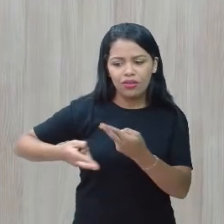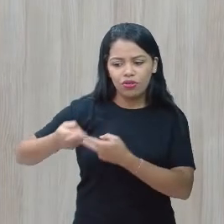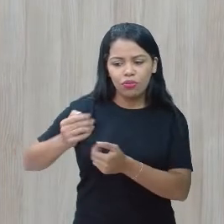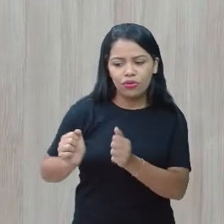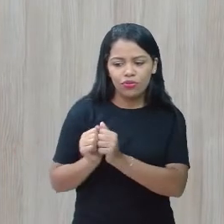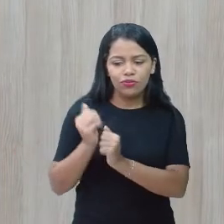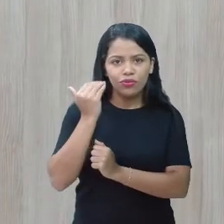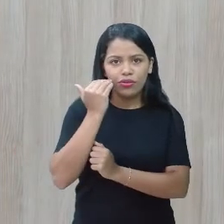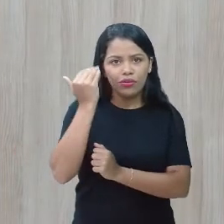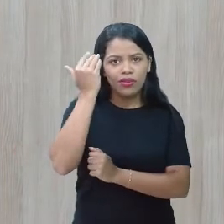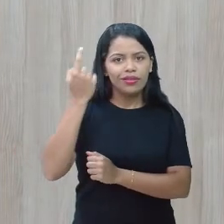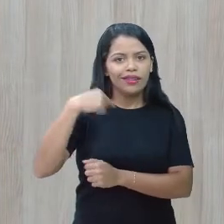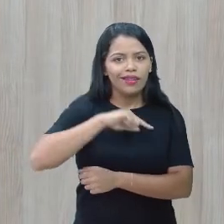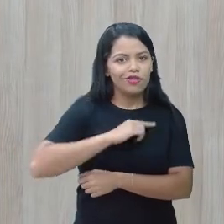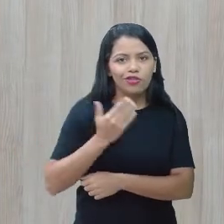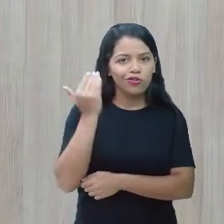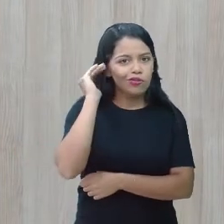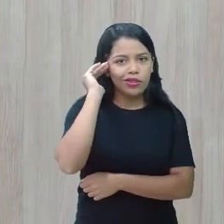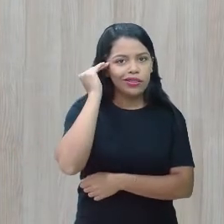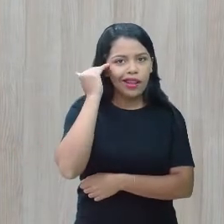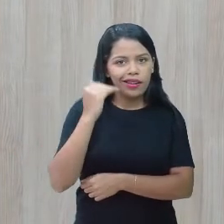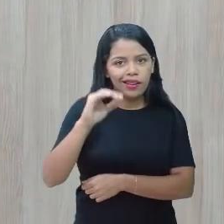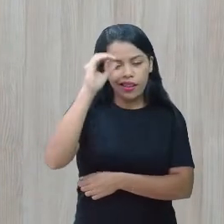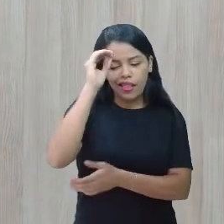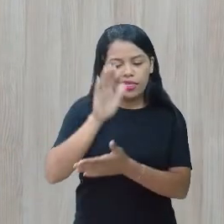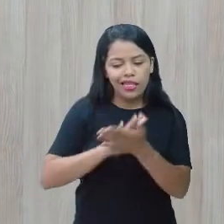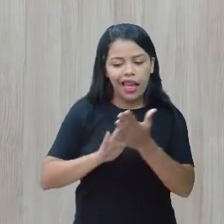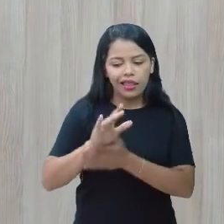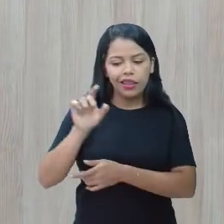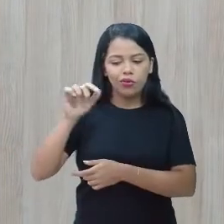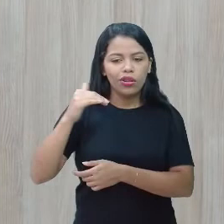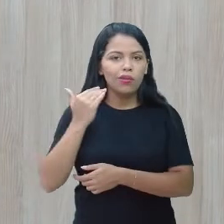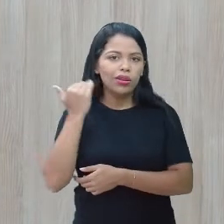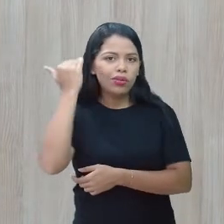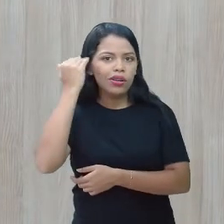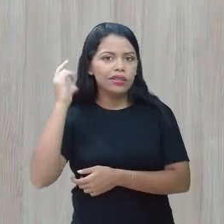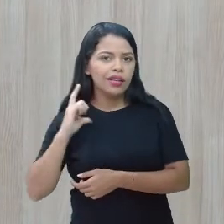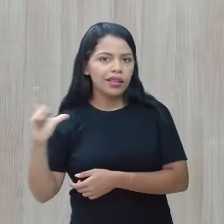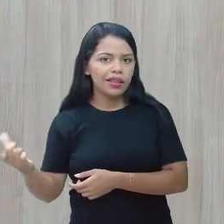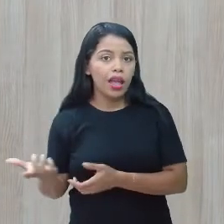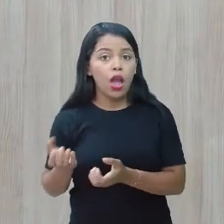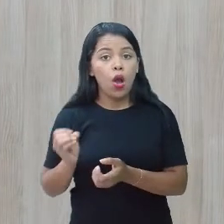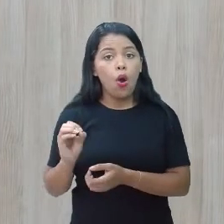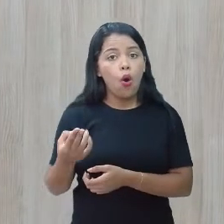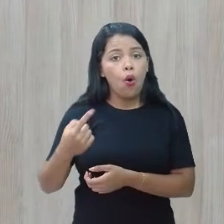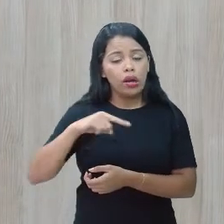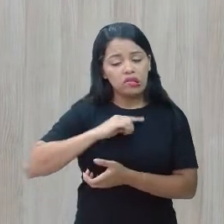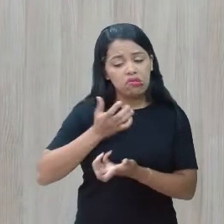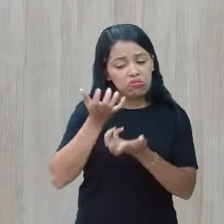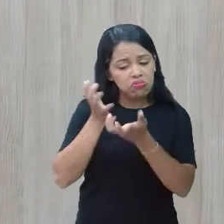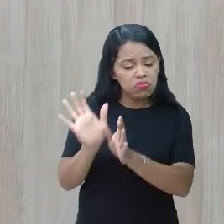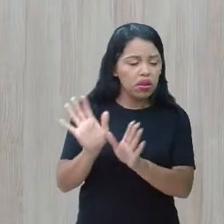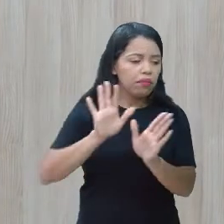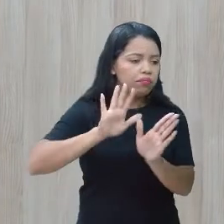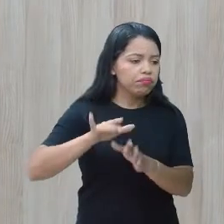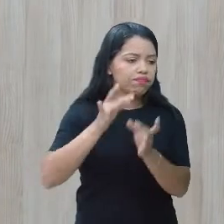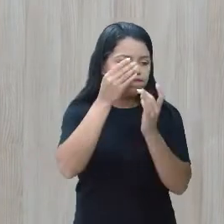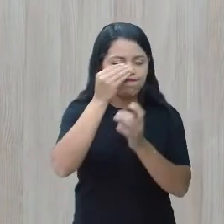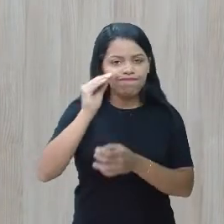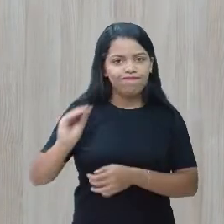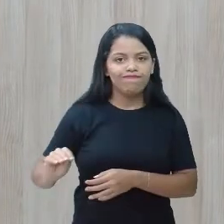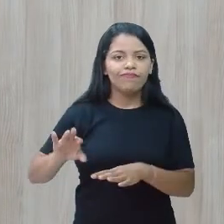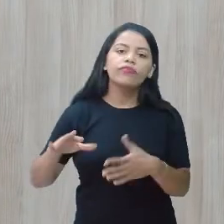adolescente. Não entendemos os seus questionamentos ou muitas vezes não queremos entender. E é interessante abrir esse canal